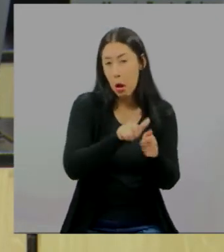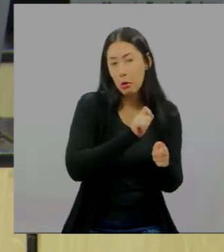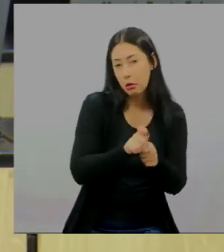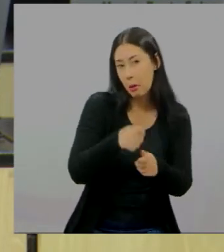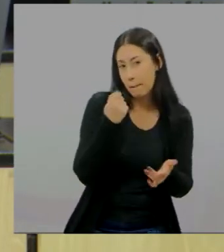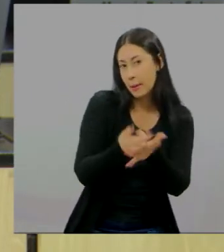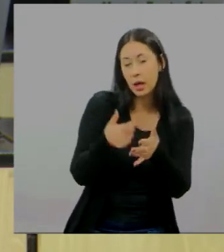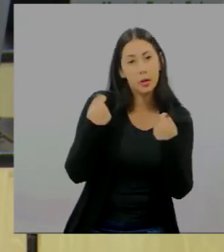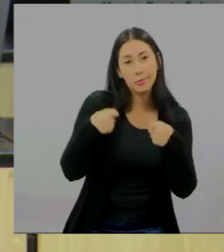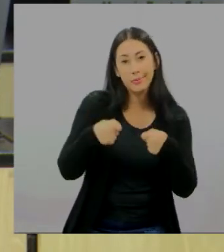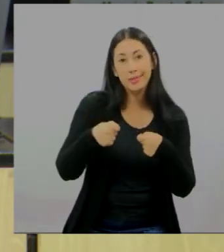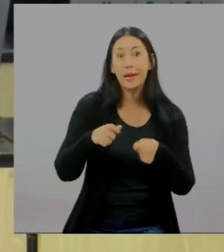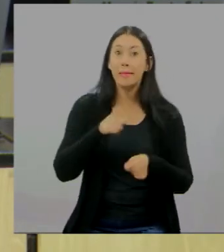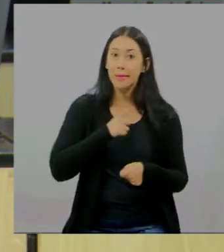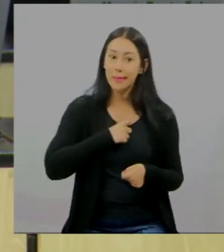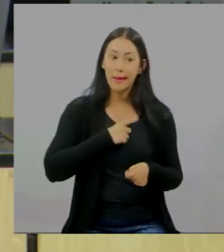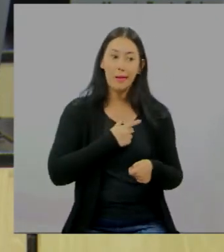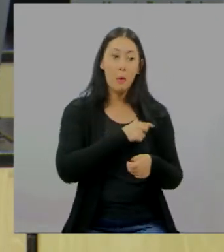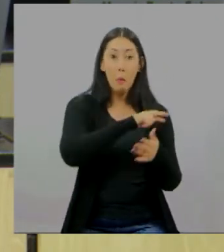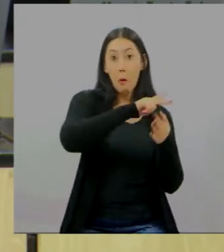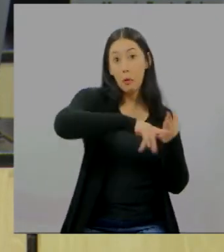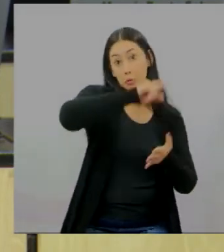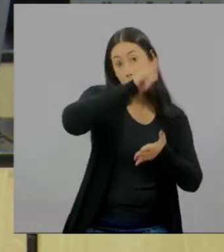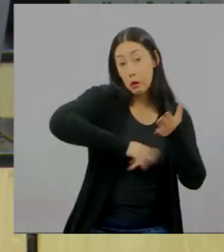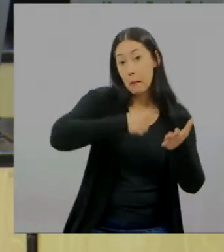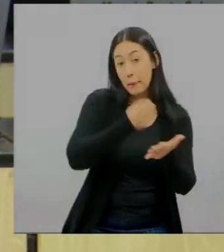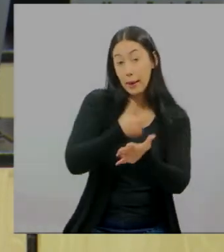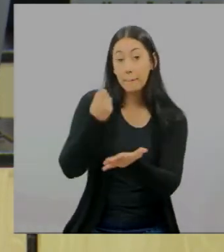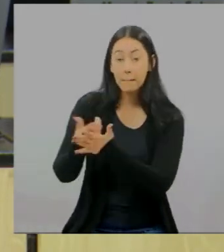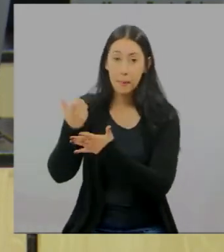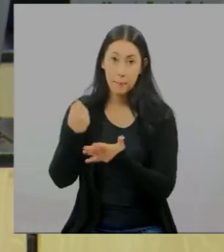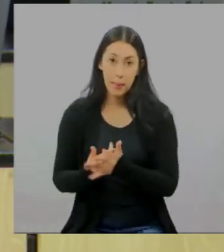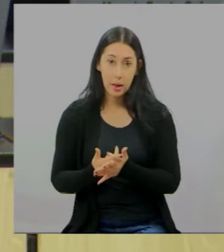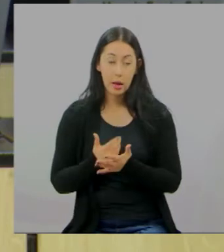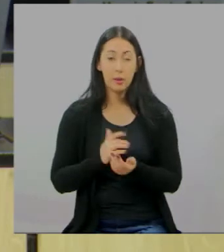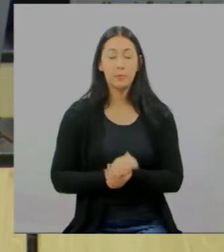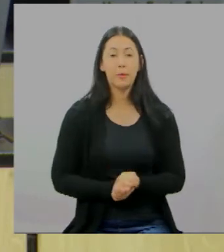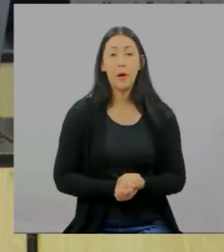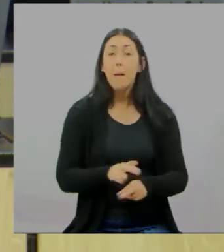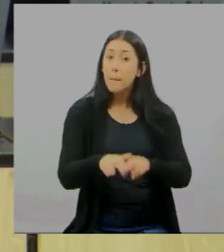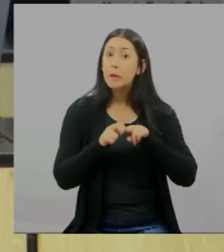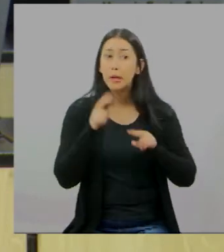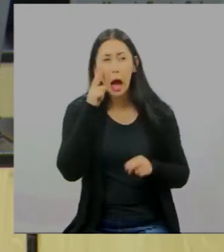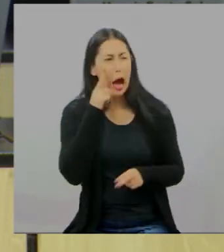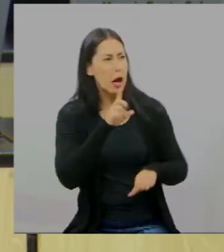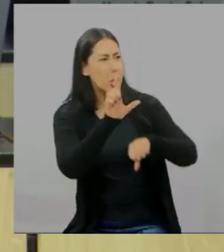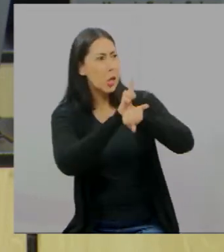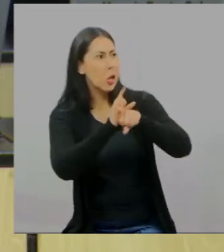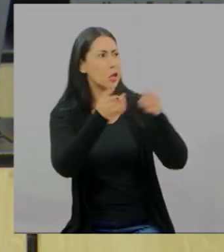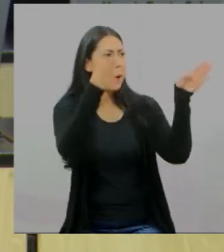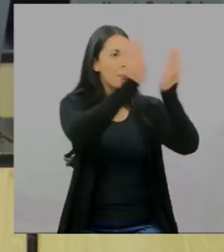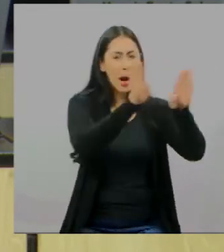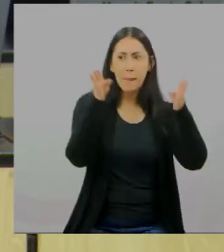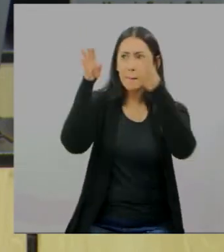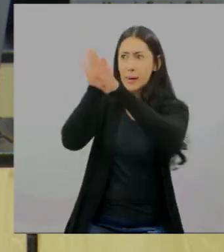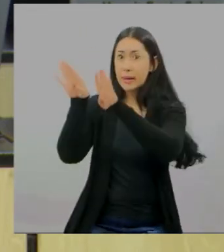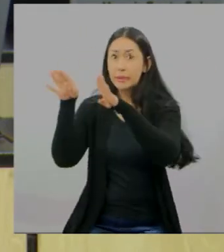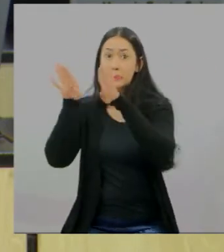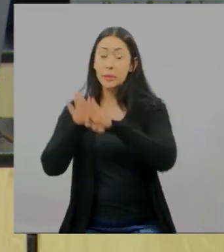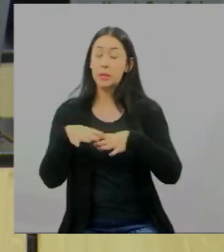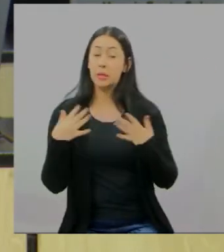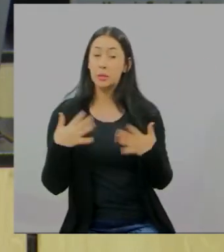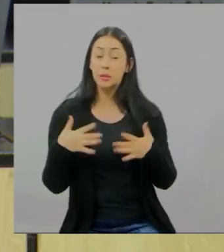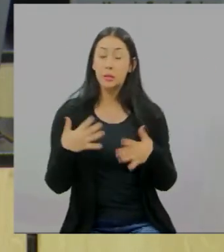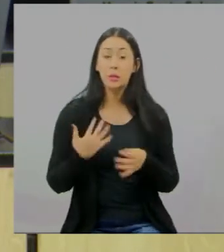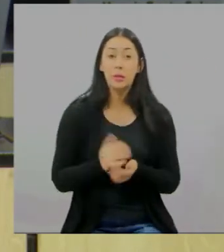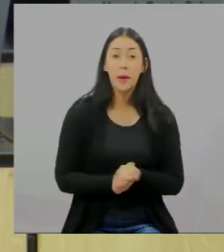de muitos pontos comerciais da cidade e nos bairros abaixando suas portas. Considerando a diversidade e transversalidade